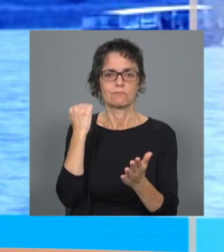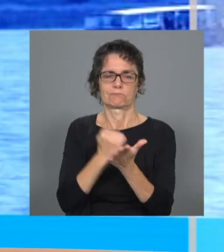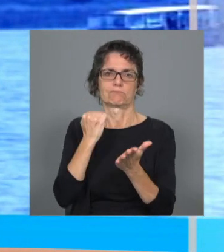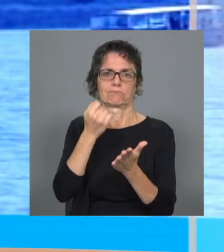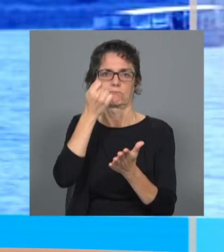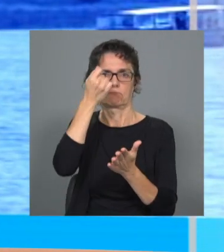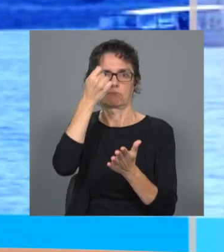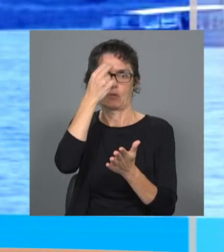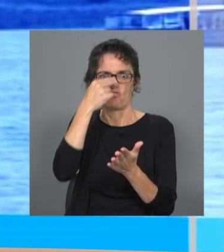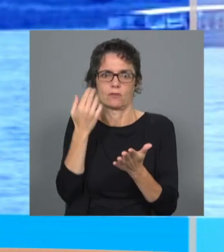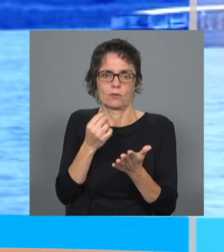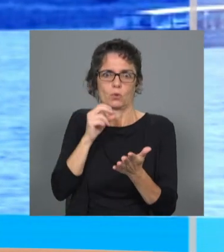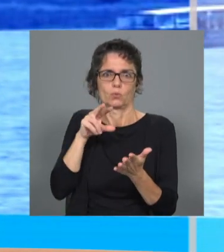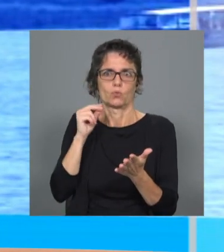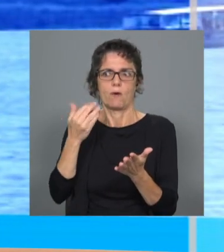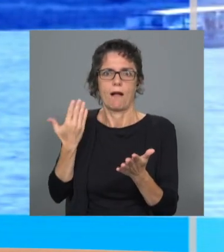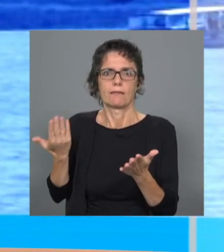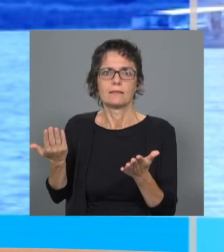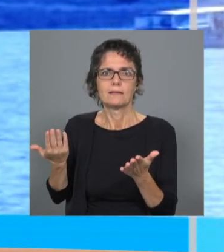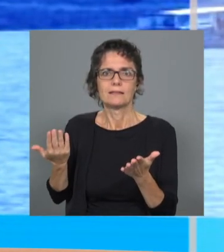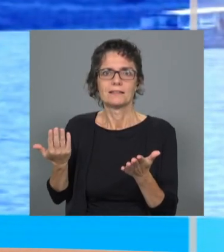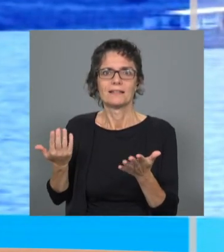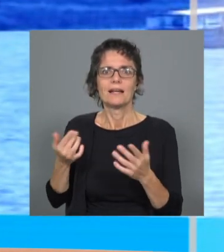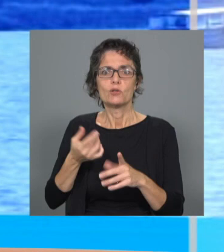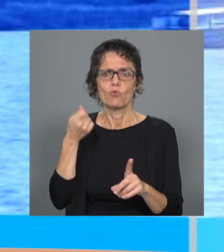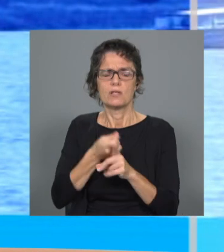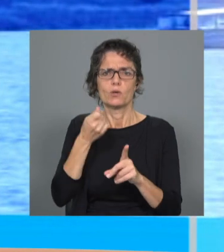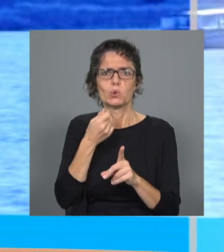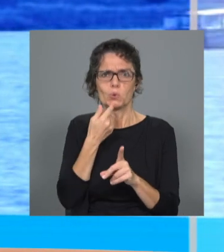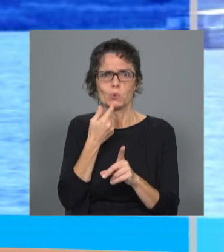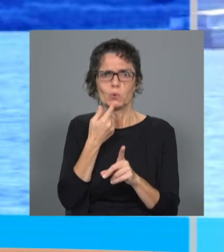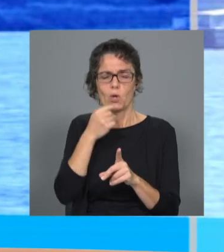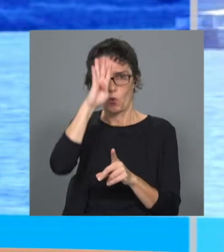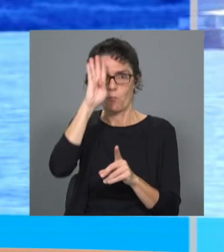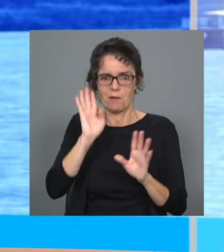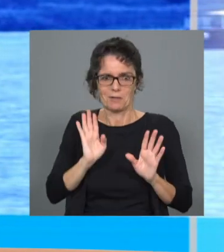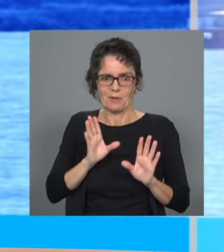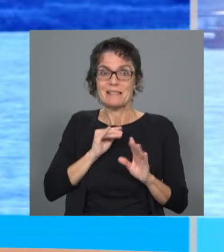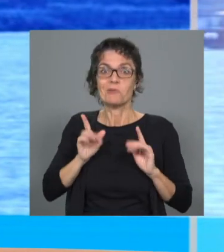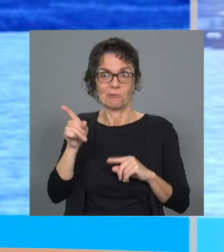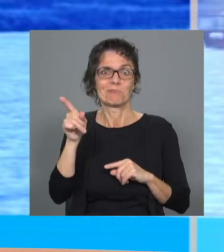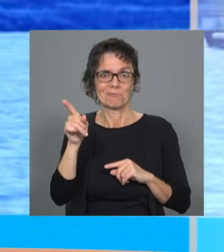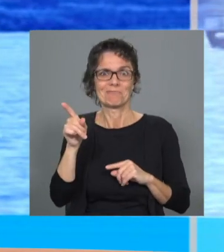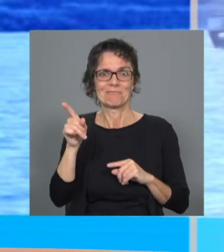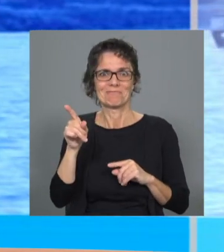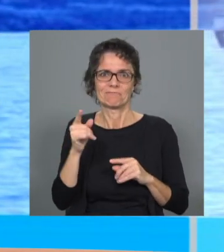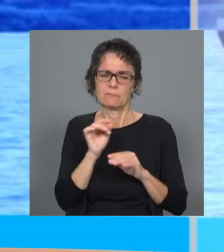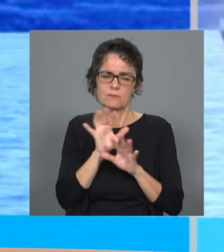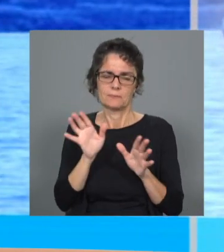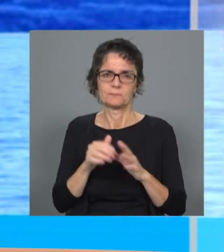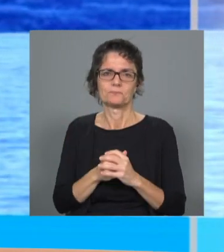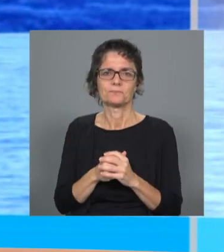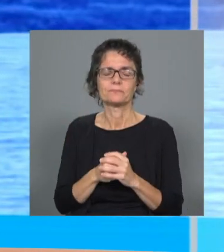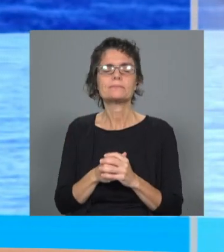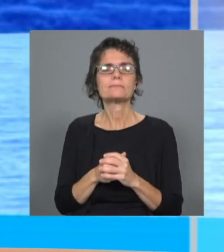ritmo deste processo e o seu sucesso, porque é o grande desafio que o Papa assume. Eu acho que é preciso ser claro quanto a isto.